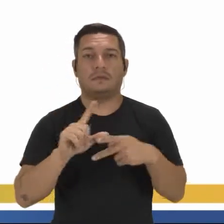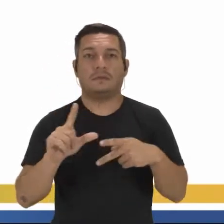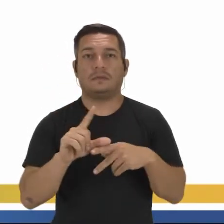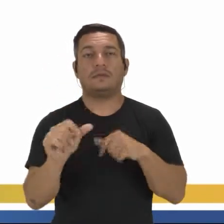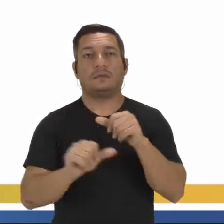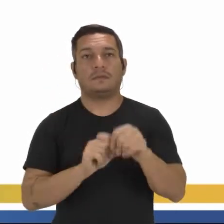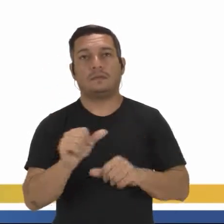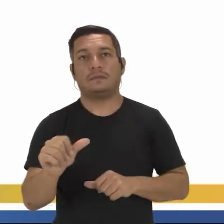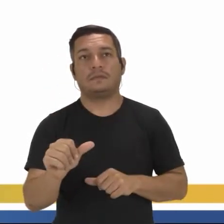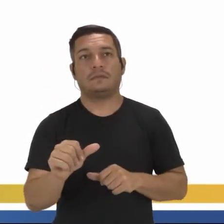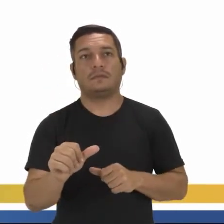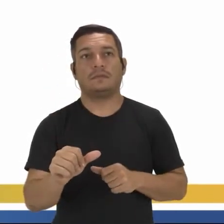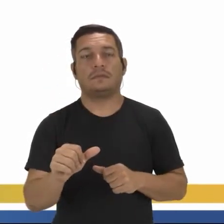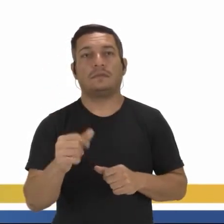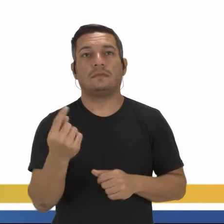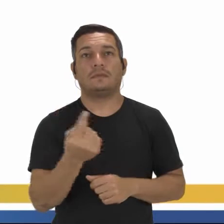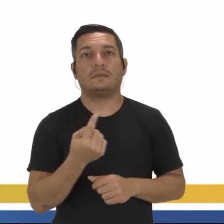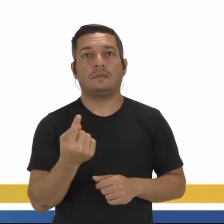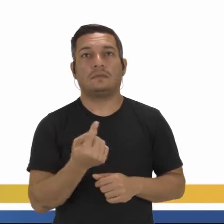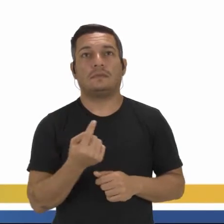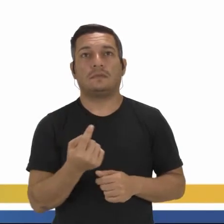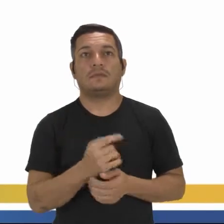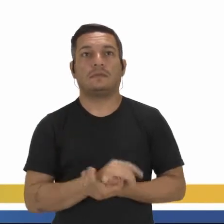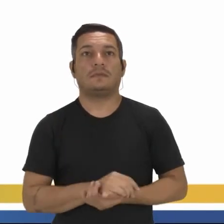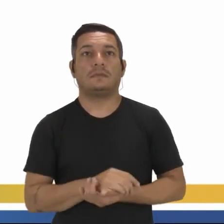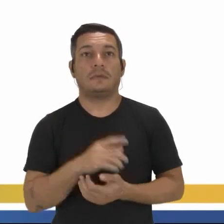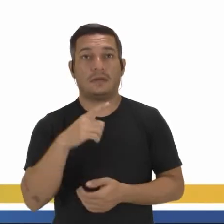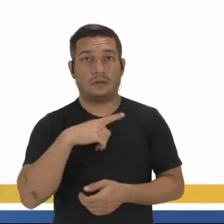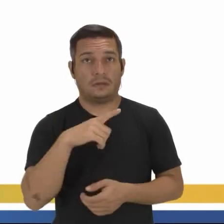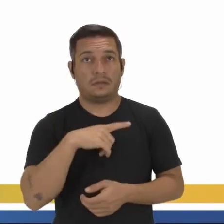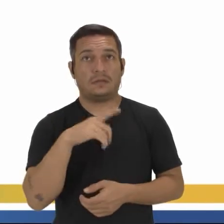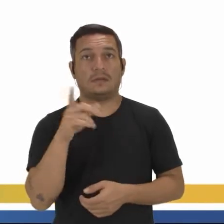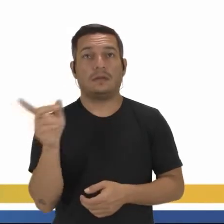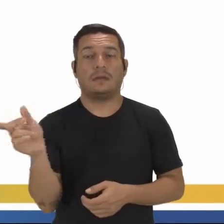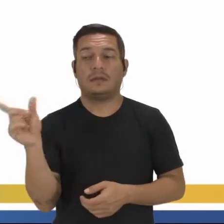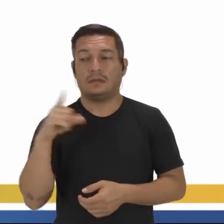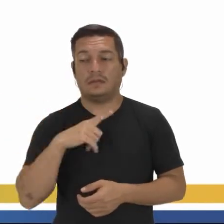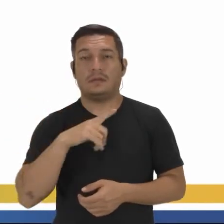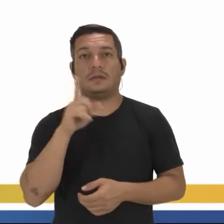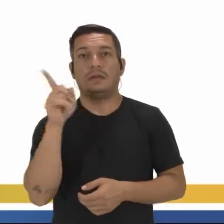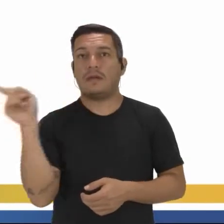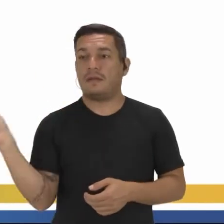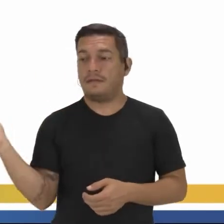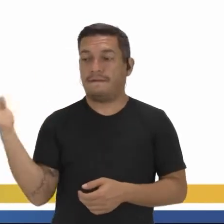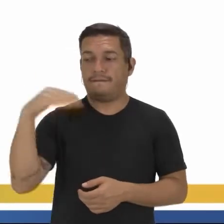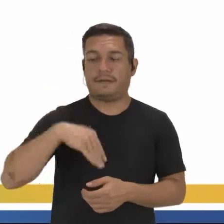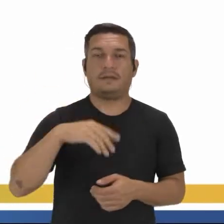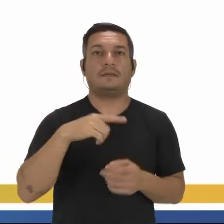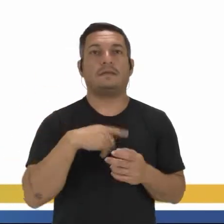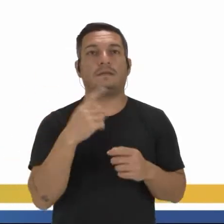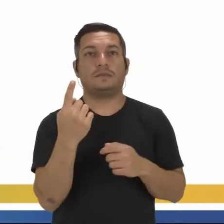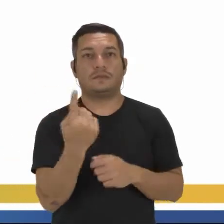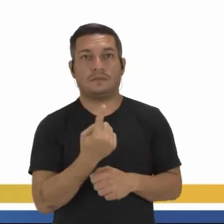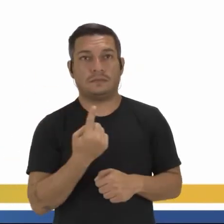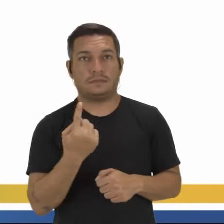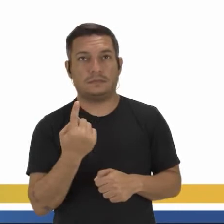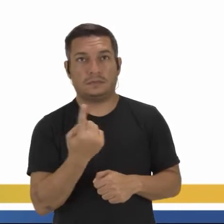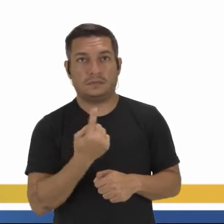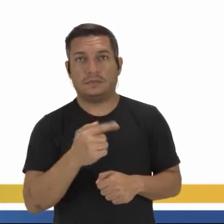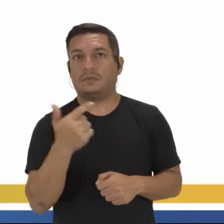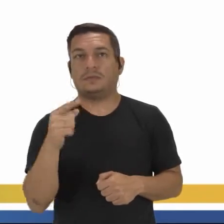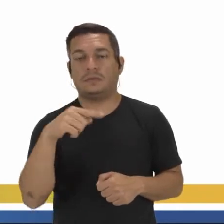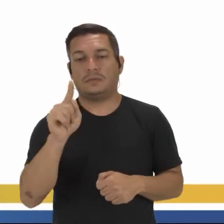sofrem uma alteração. No singular, eu digo ele tem, ele vem. No singular, eles não têm